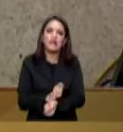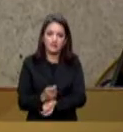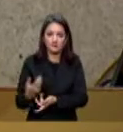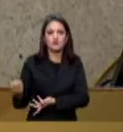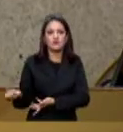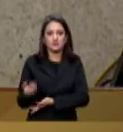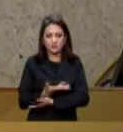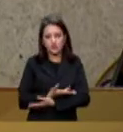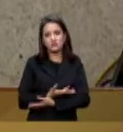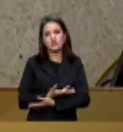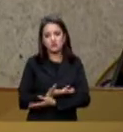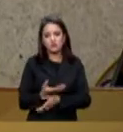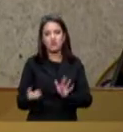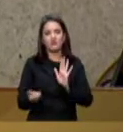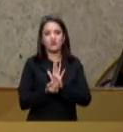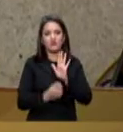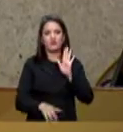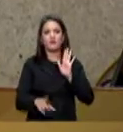legal.